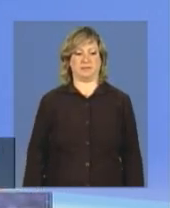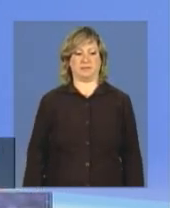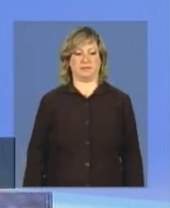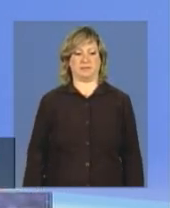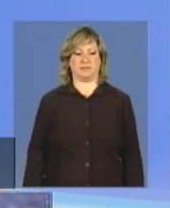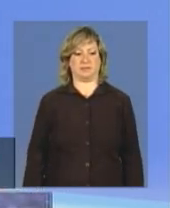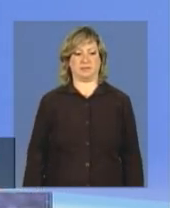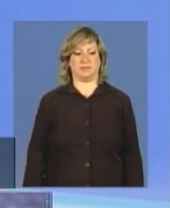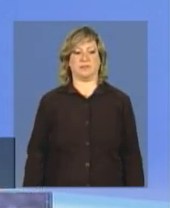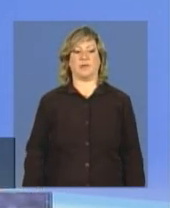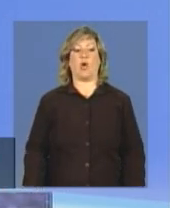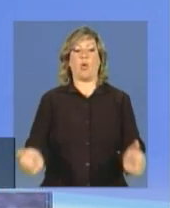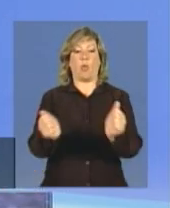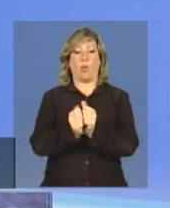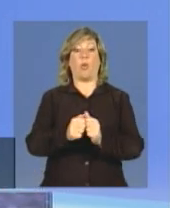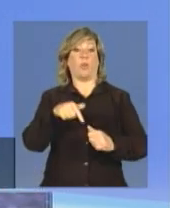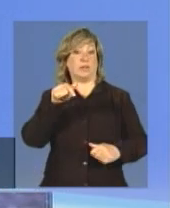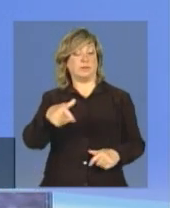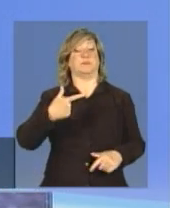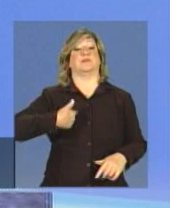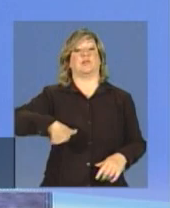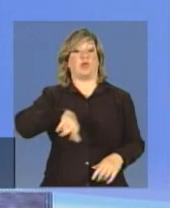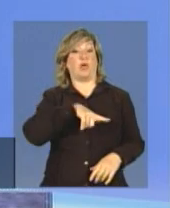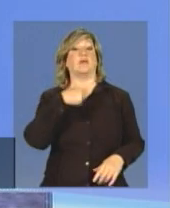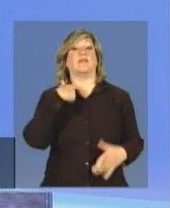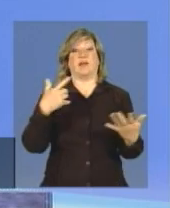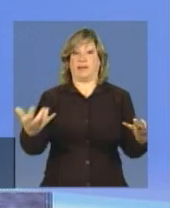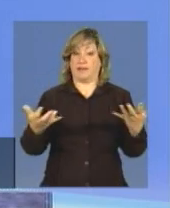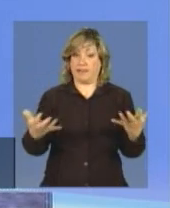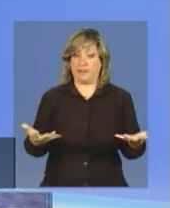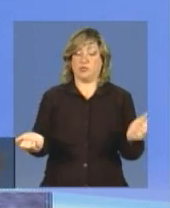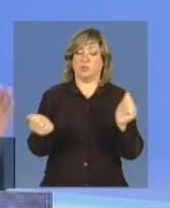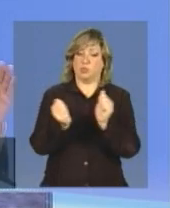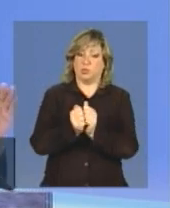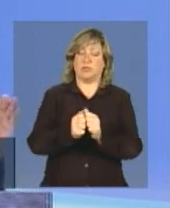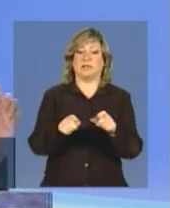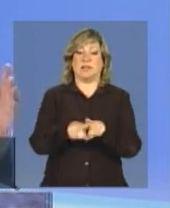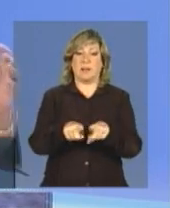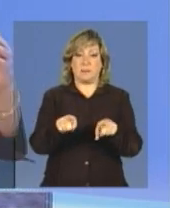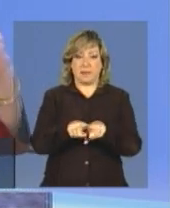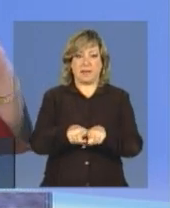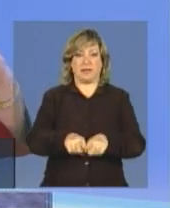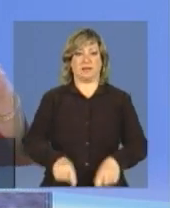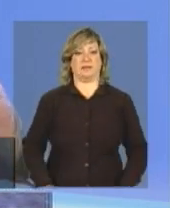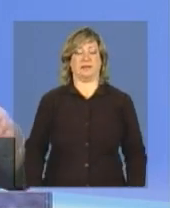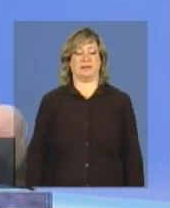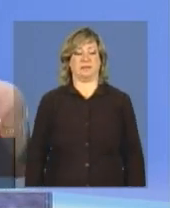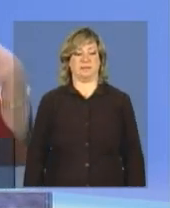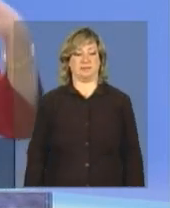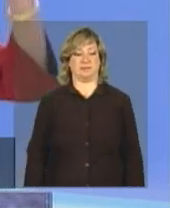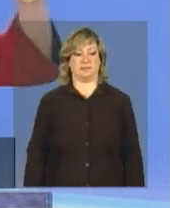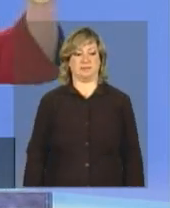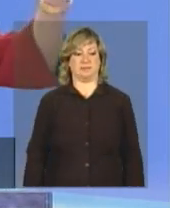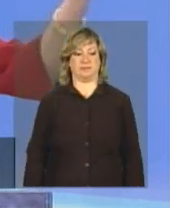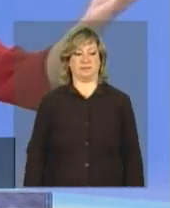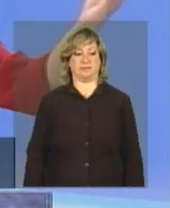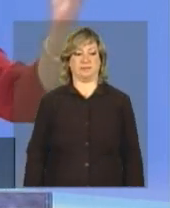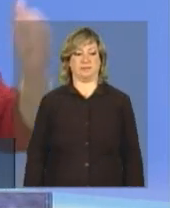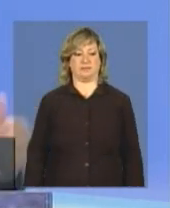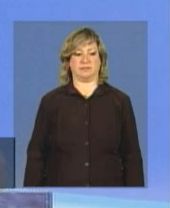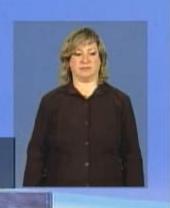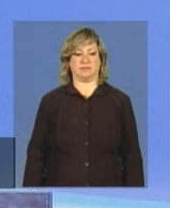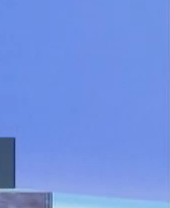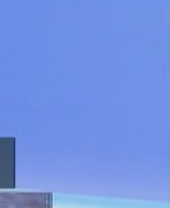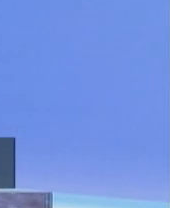nós pretendemos, junto também com levar professores